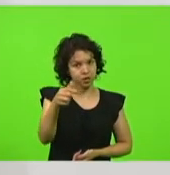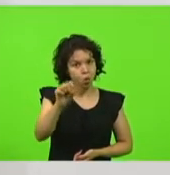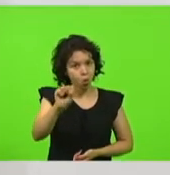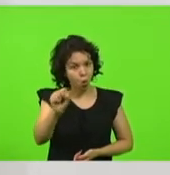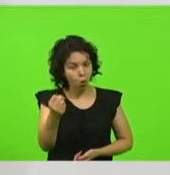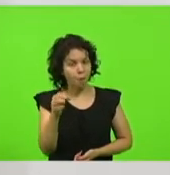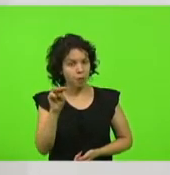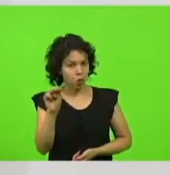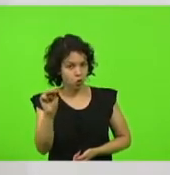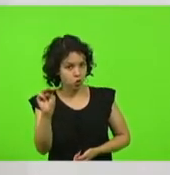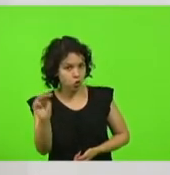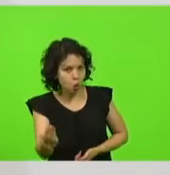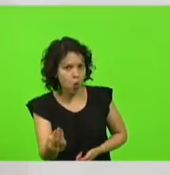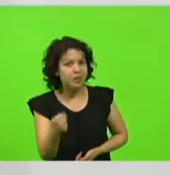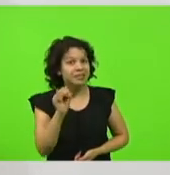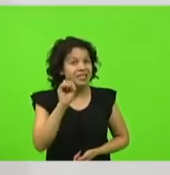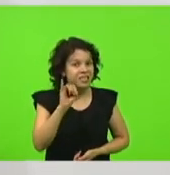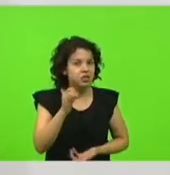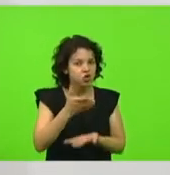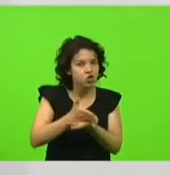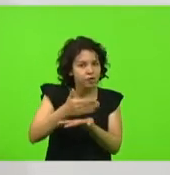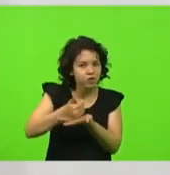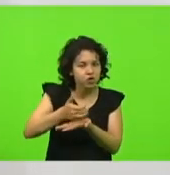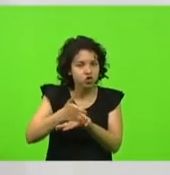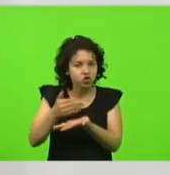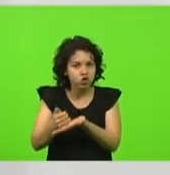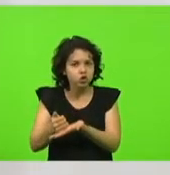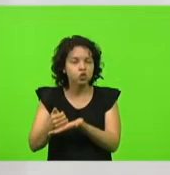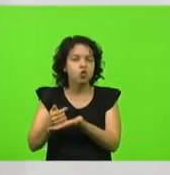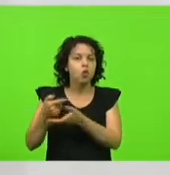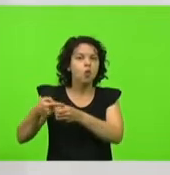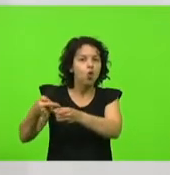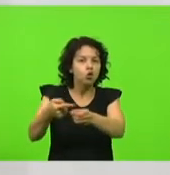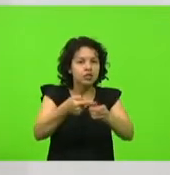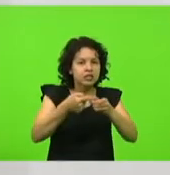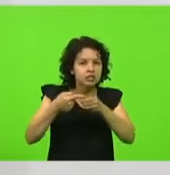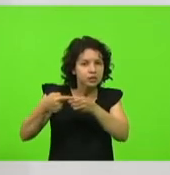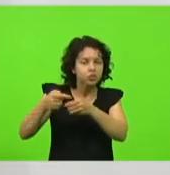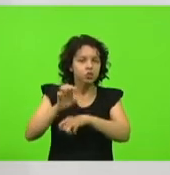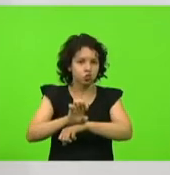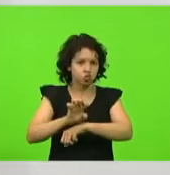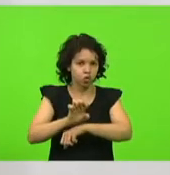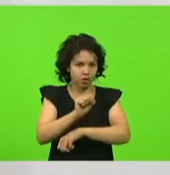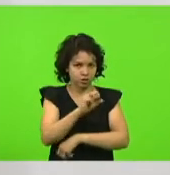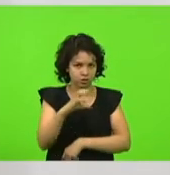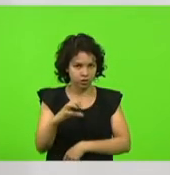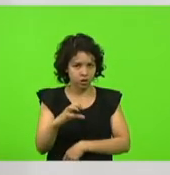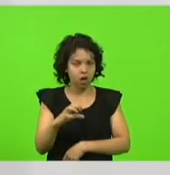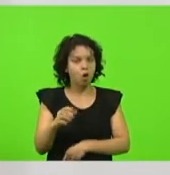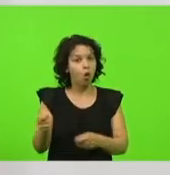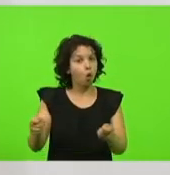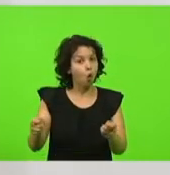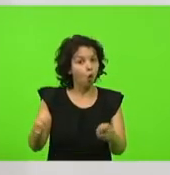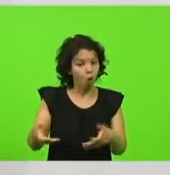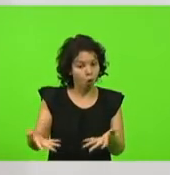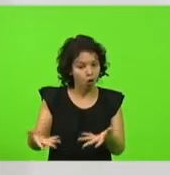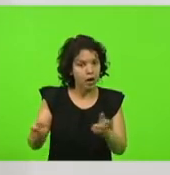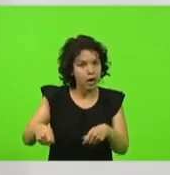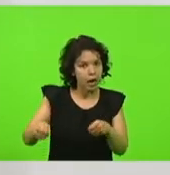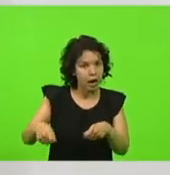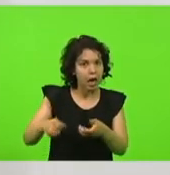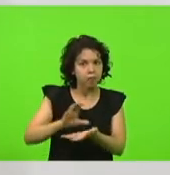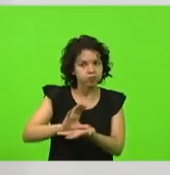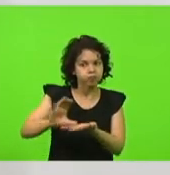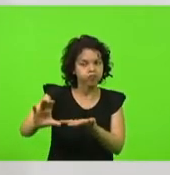278 milhões de reais, se fosse dividido entre os 253 municípios do Estado, hoje nós poderíamos enviar agora em mãos, vocês poderiam levar para